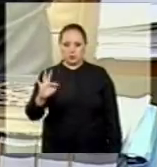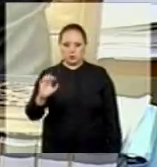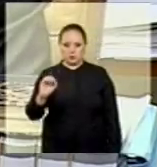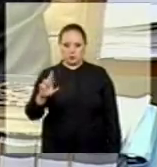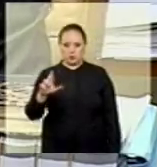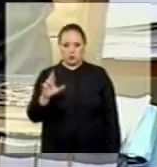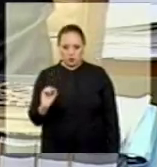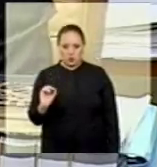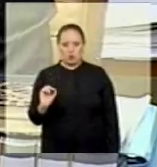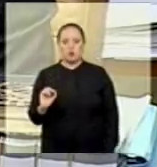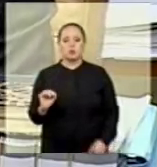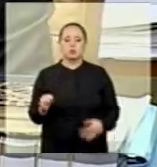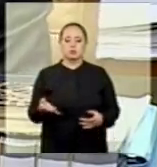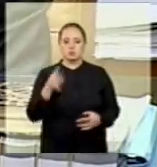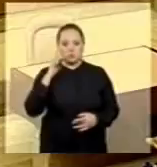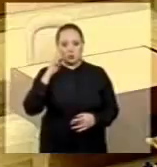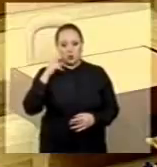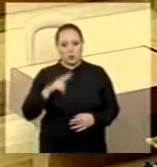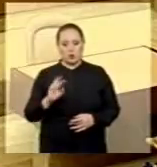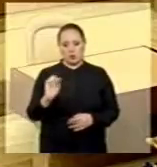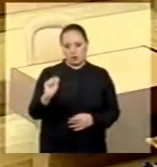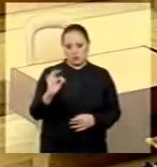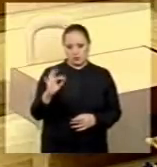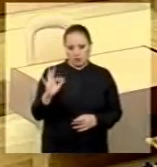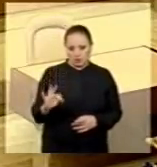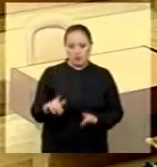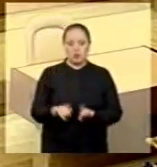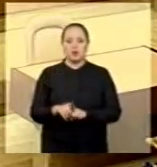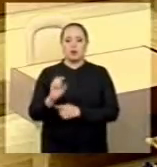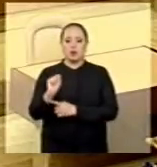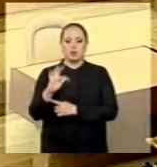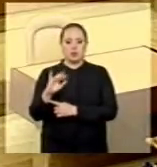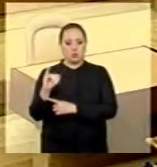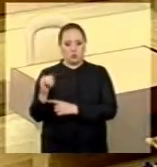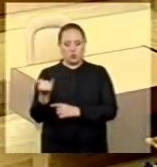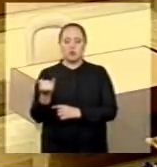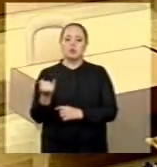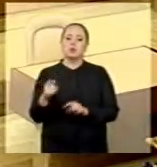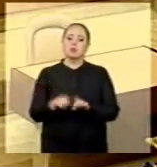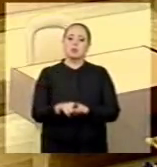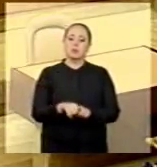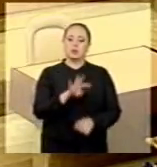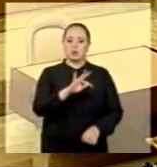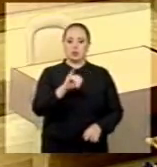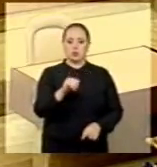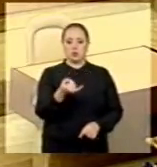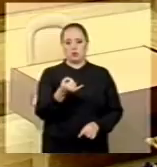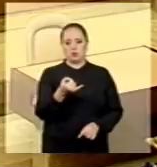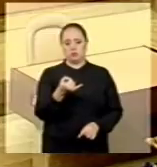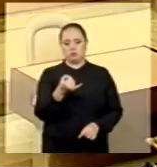esse efeito o Supremo Tribunal Federal, o Superior Tribunal de Justiça e os Tribunais Regionais